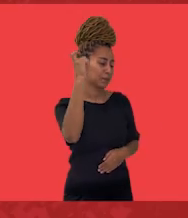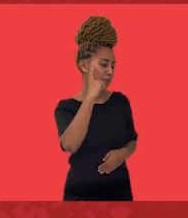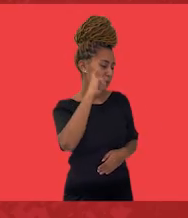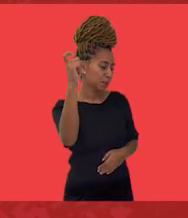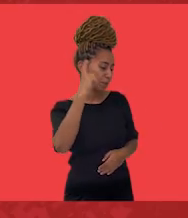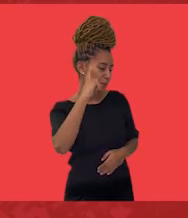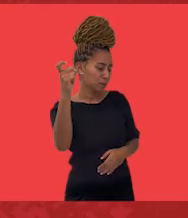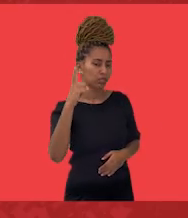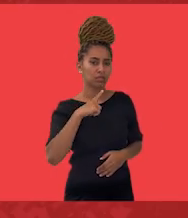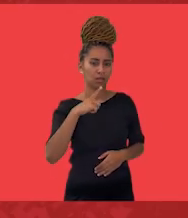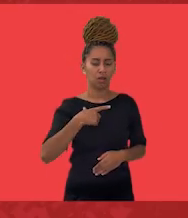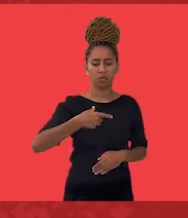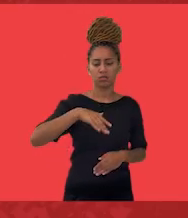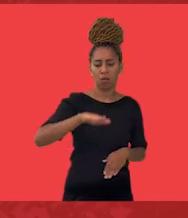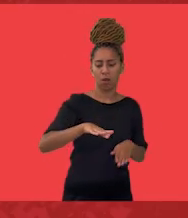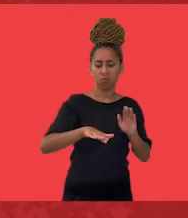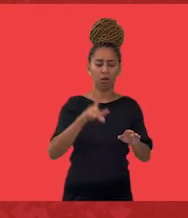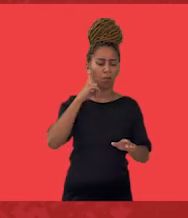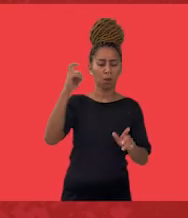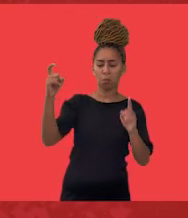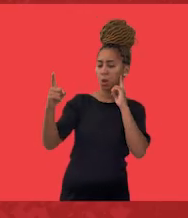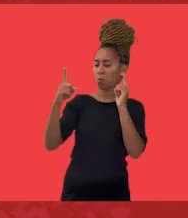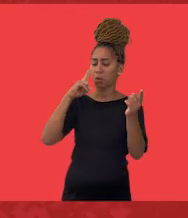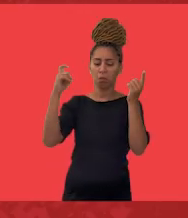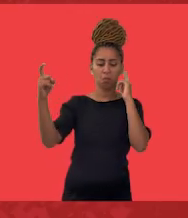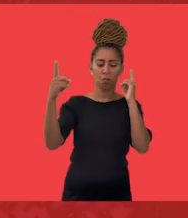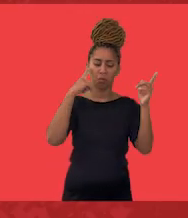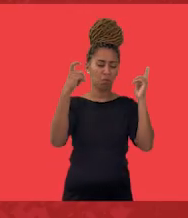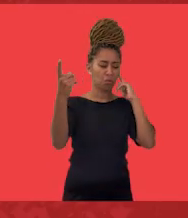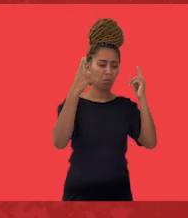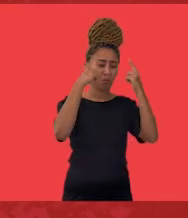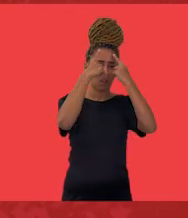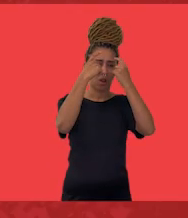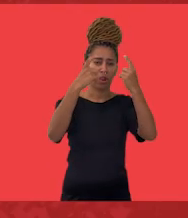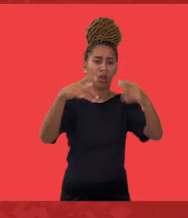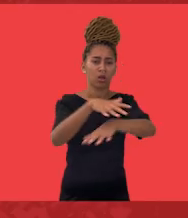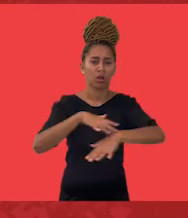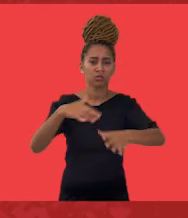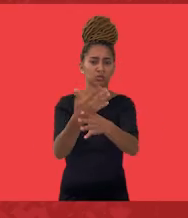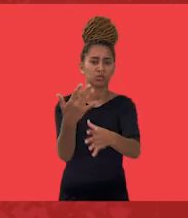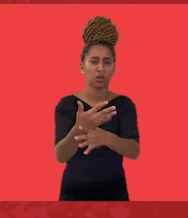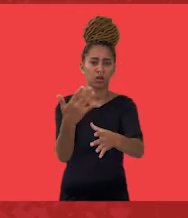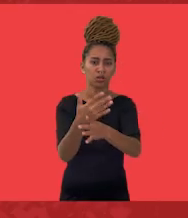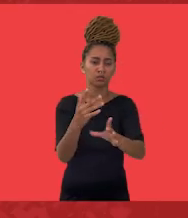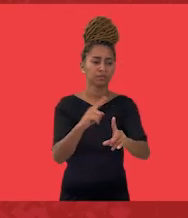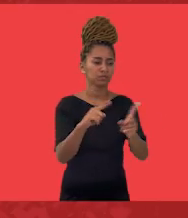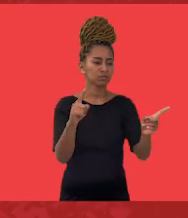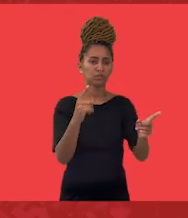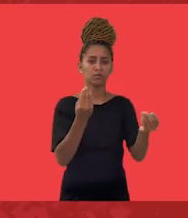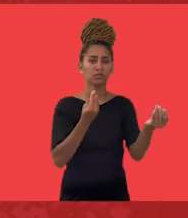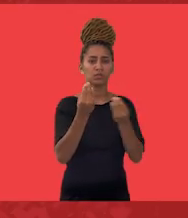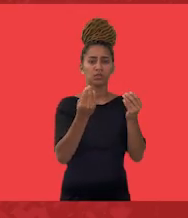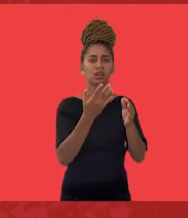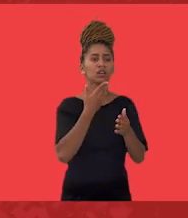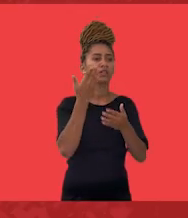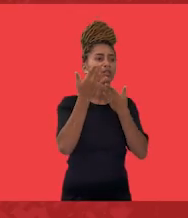Micromovimento. Persegue o minimalismo estético, apesar do gesto extravagante. Chegar ao